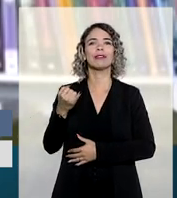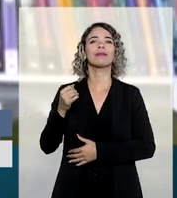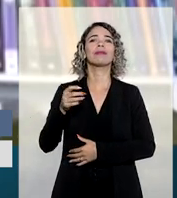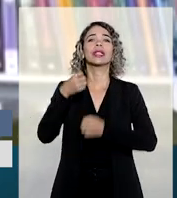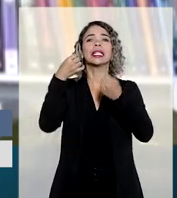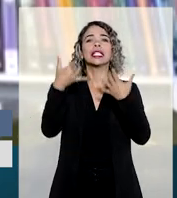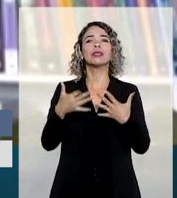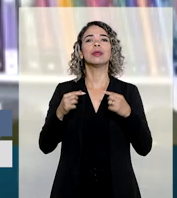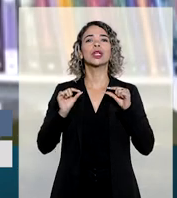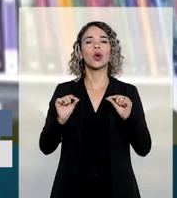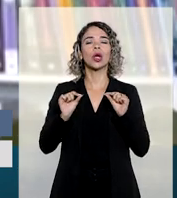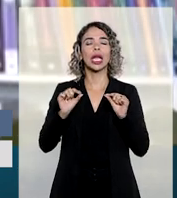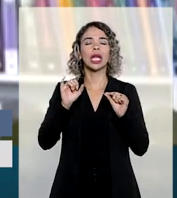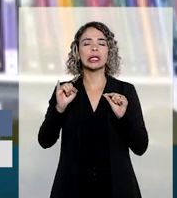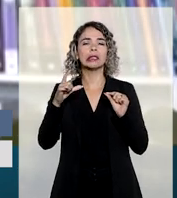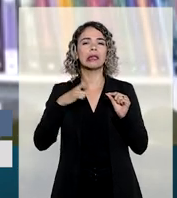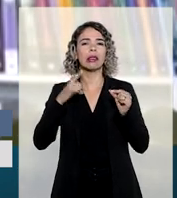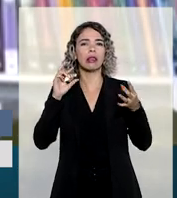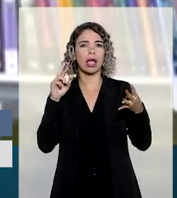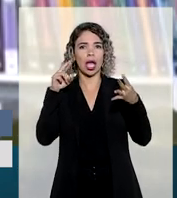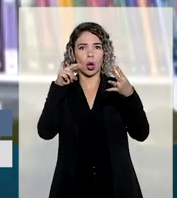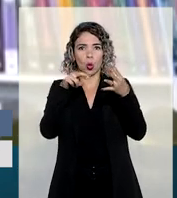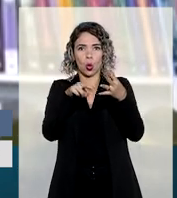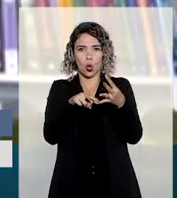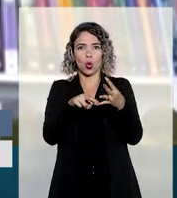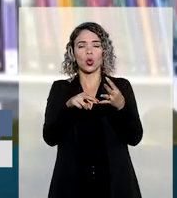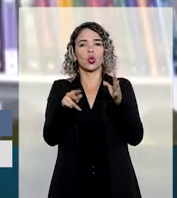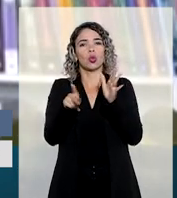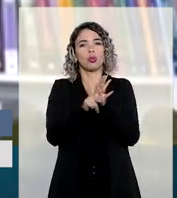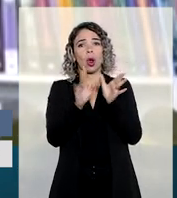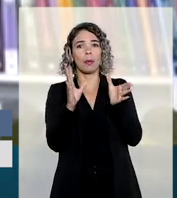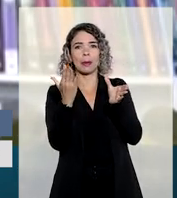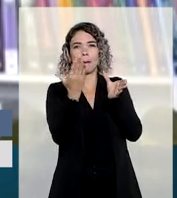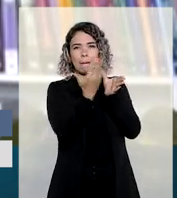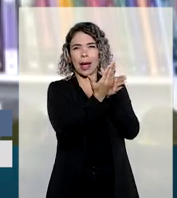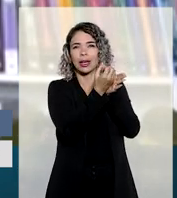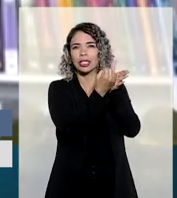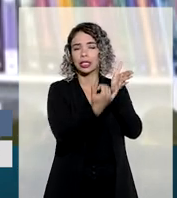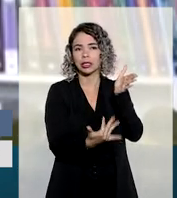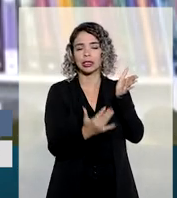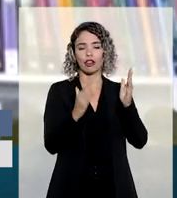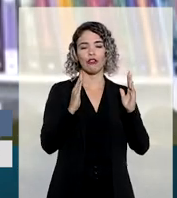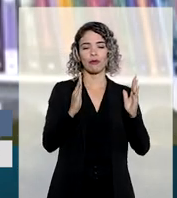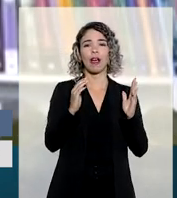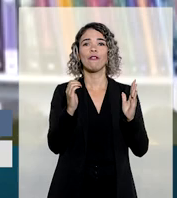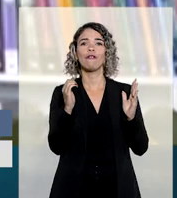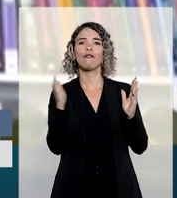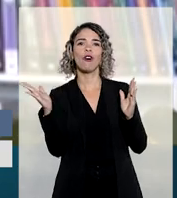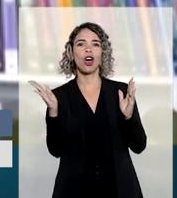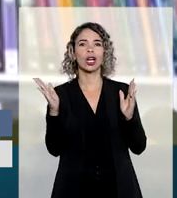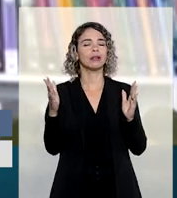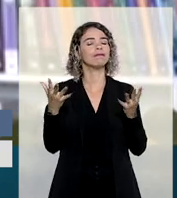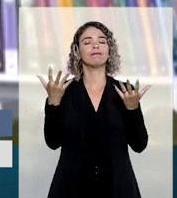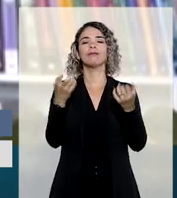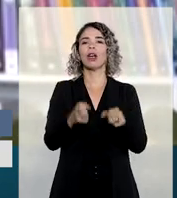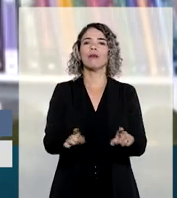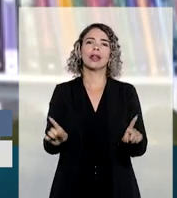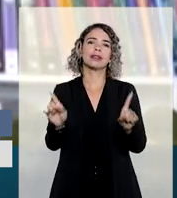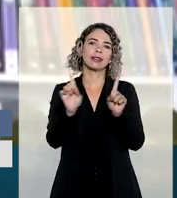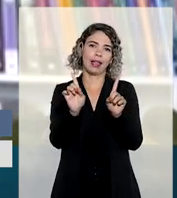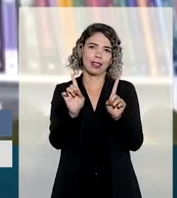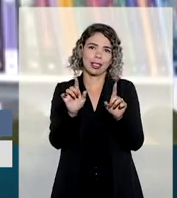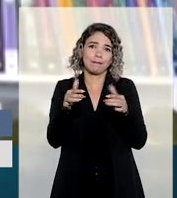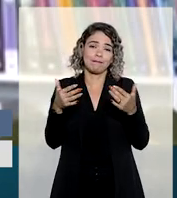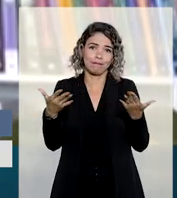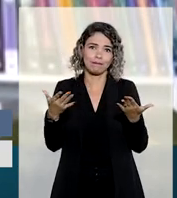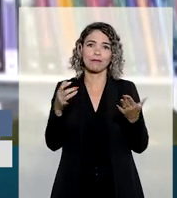ocorre quando se tratar de recurso de embargo de declaração que sejam intempestivos ou manifestamente incabíveis, né? Eu